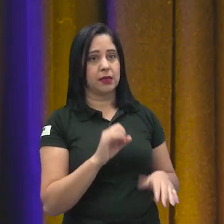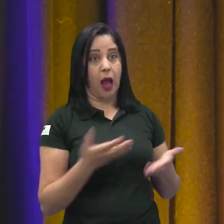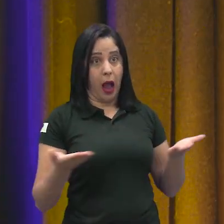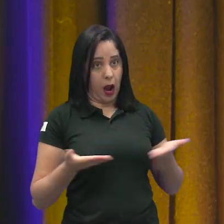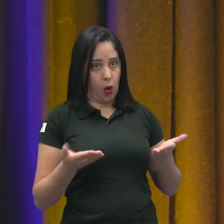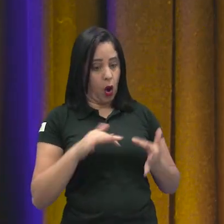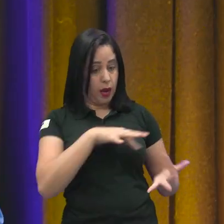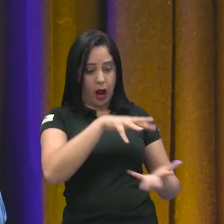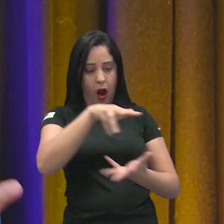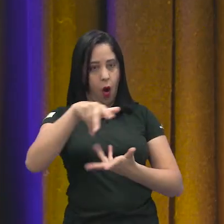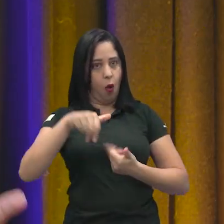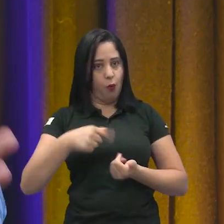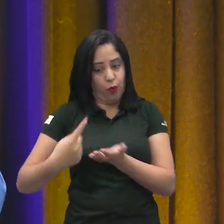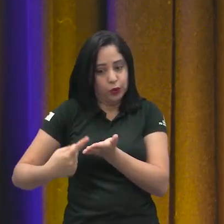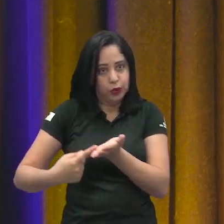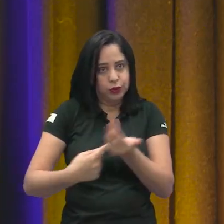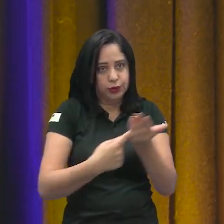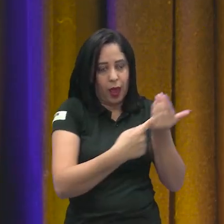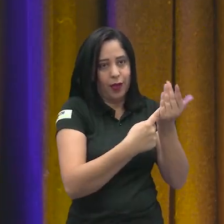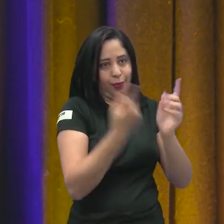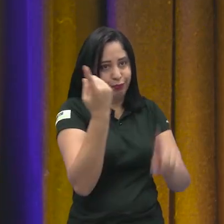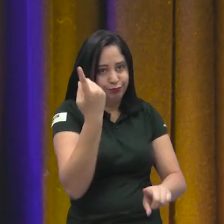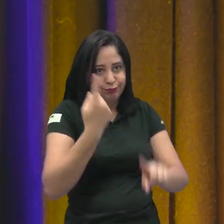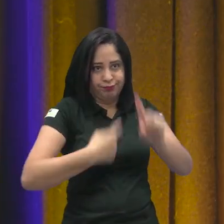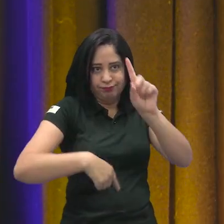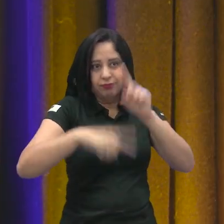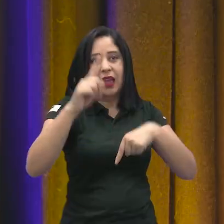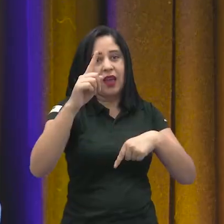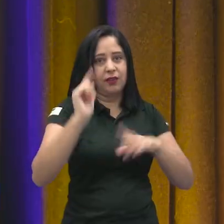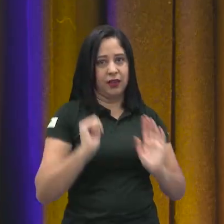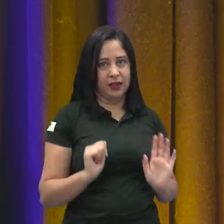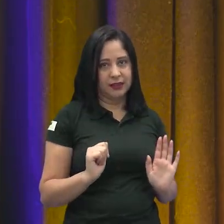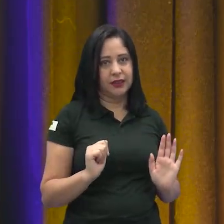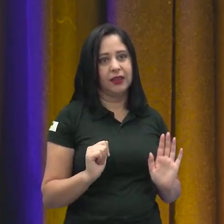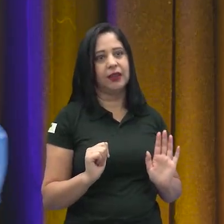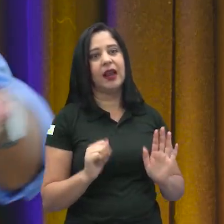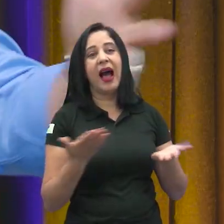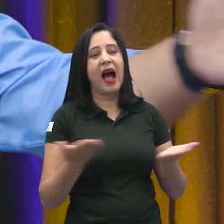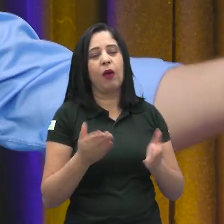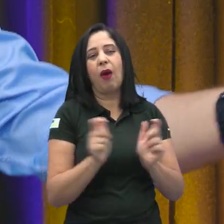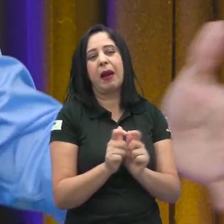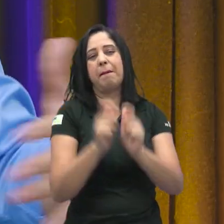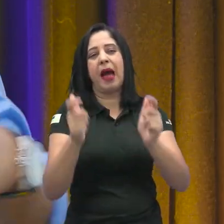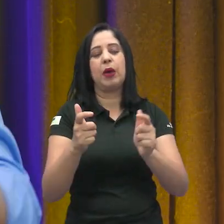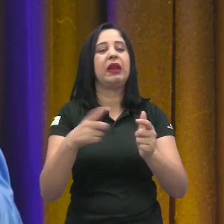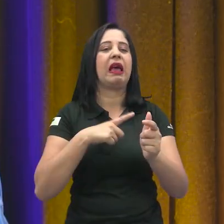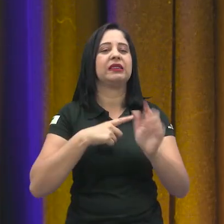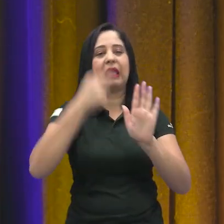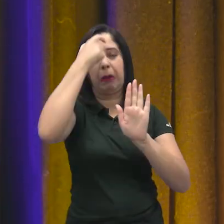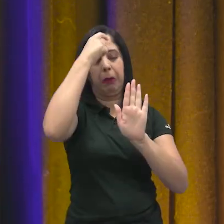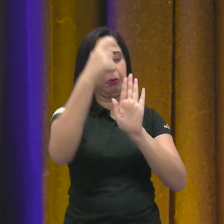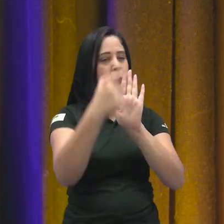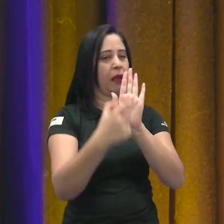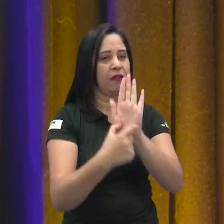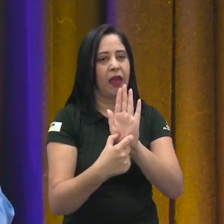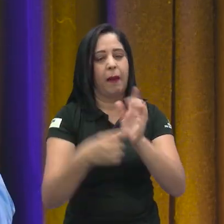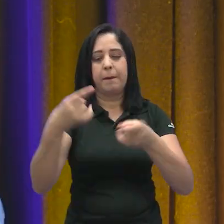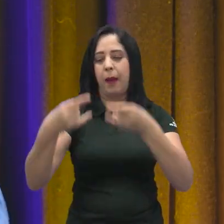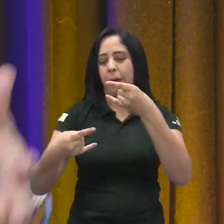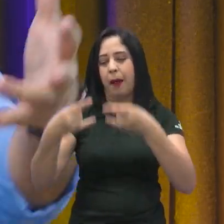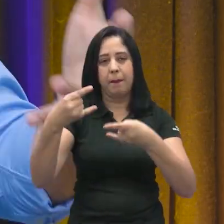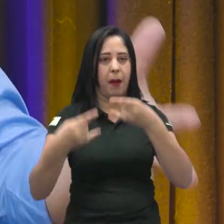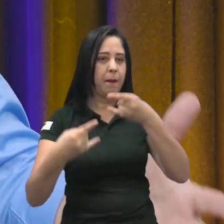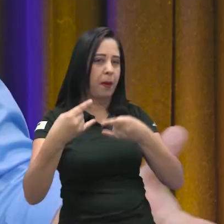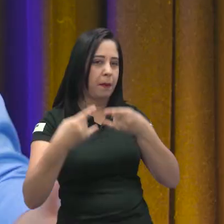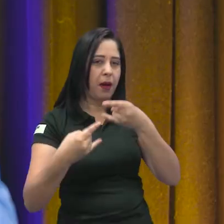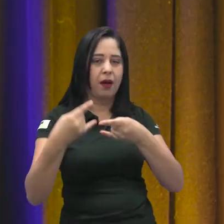mundo tecnológico, em que cada vez mais a gente vai migrando para a robotização, inteligência artificial, todas essas